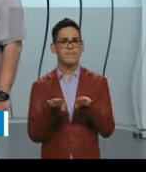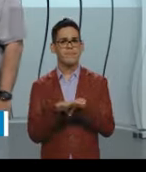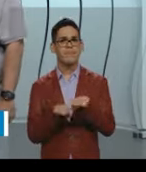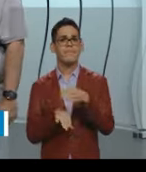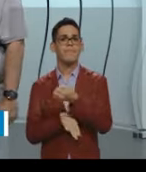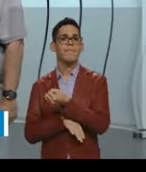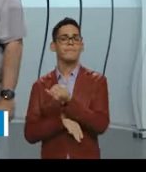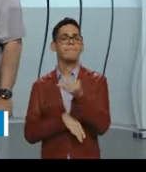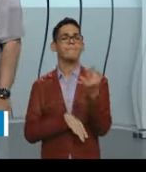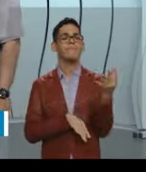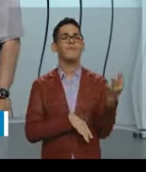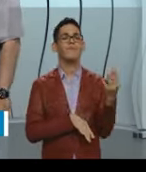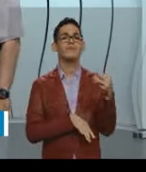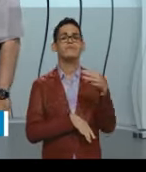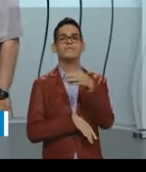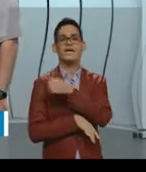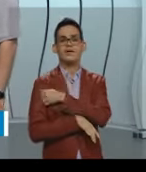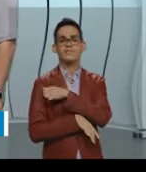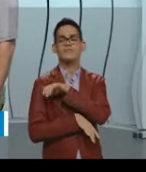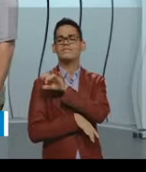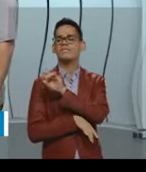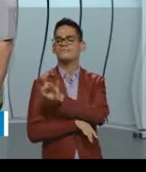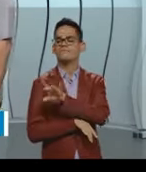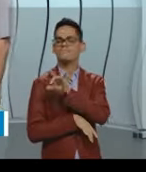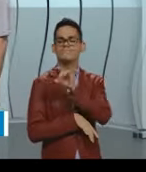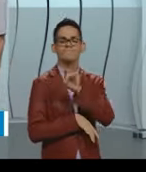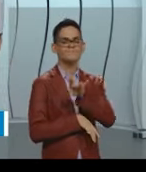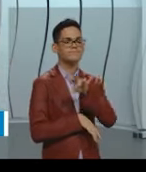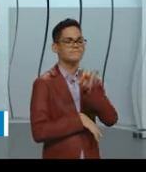turma